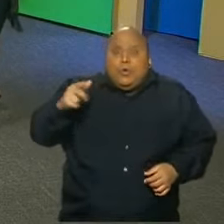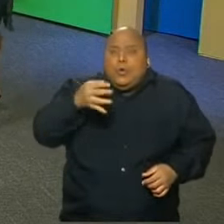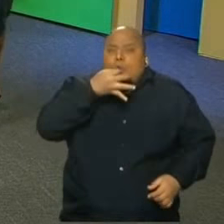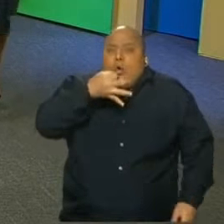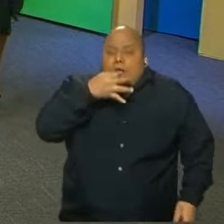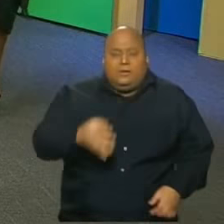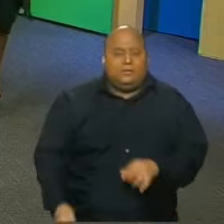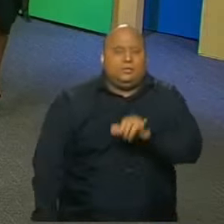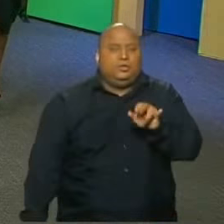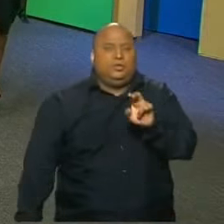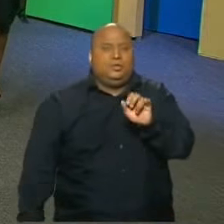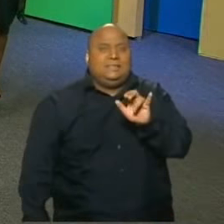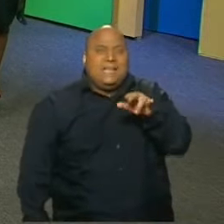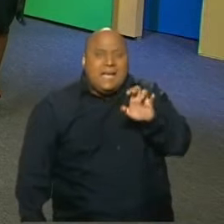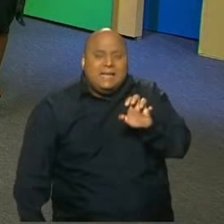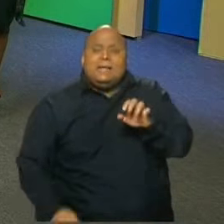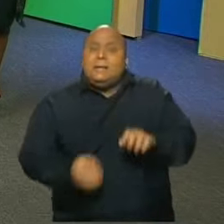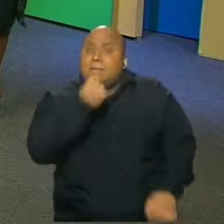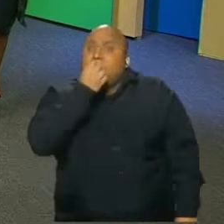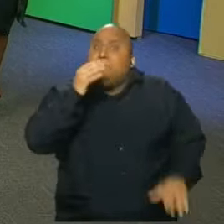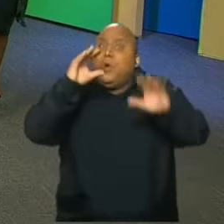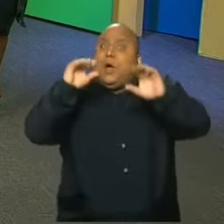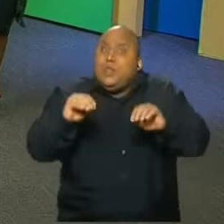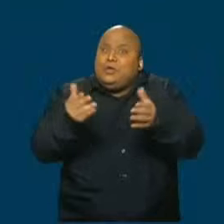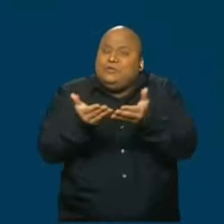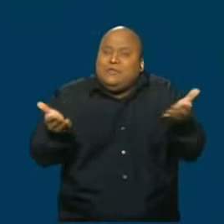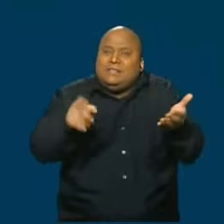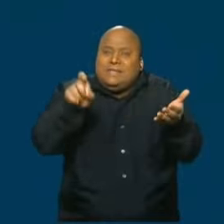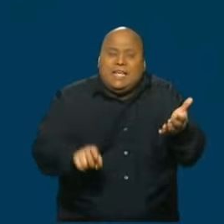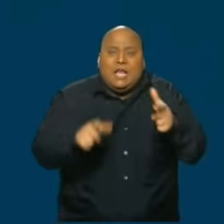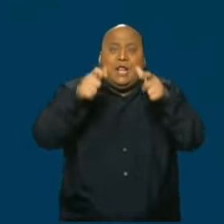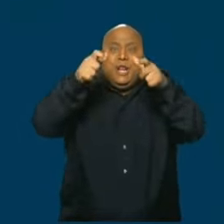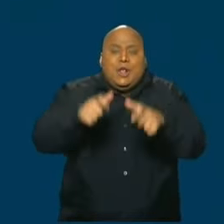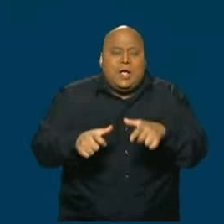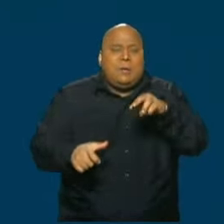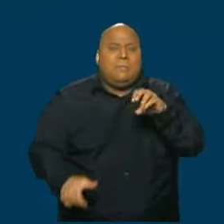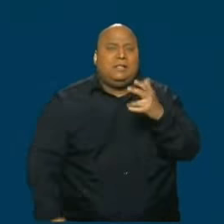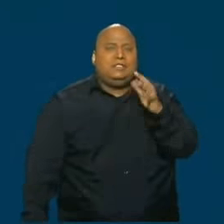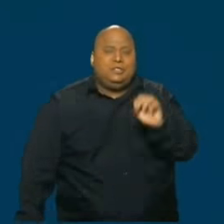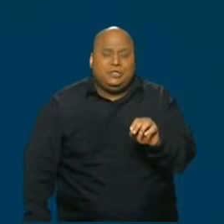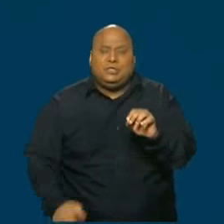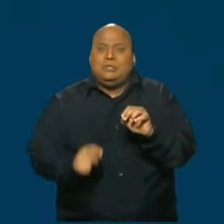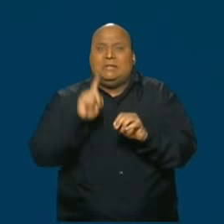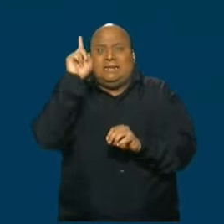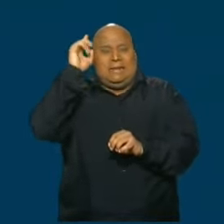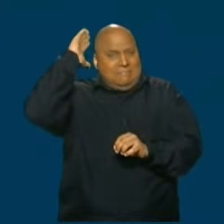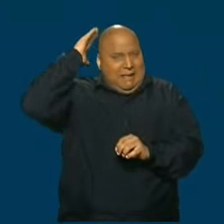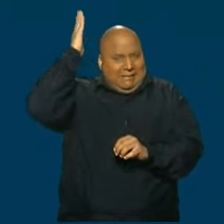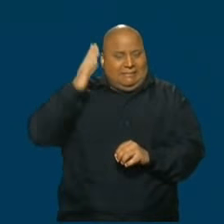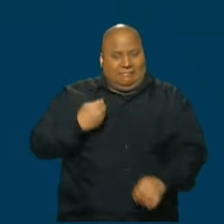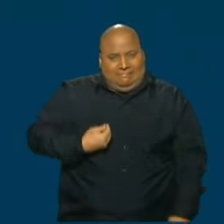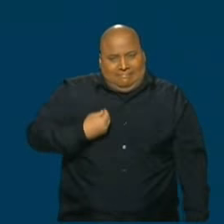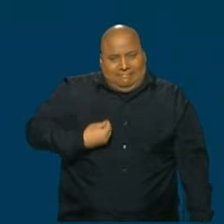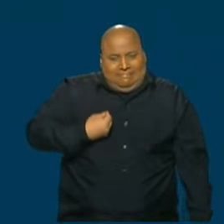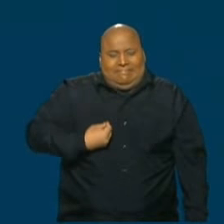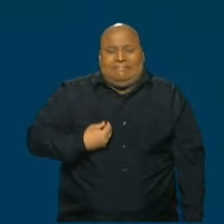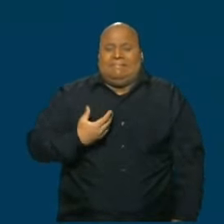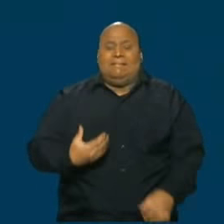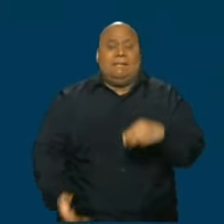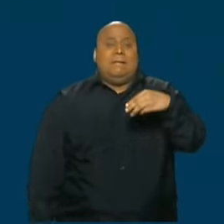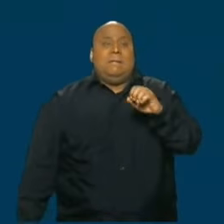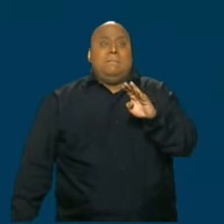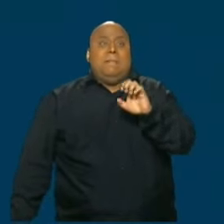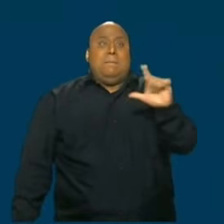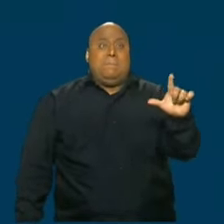Tem mais. Jussiane Ribeiro. Boa noite, pessoal. Direto de Matinho, Paraná. E também Mabel